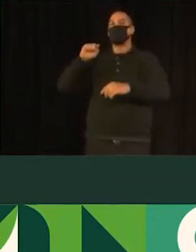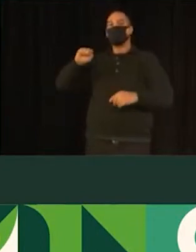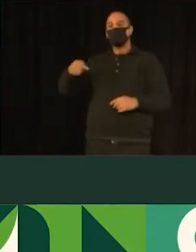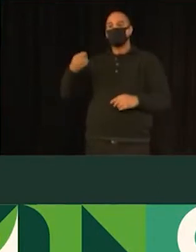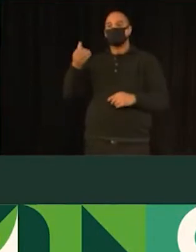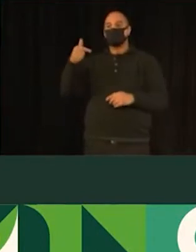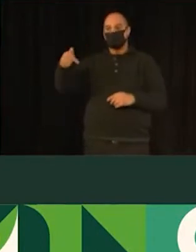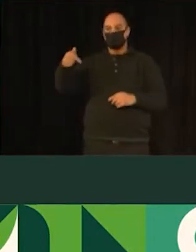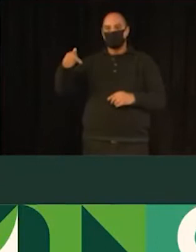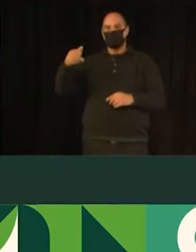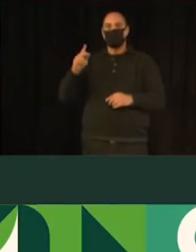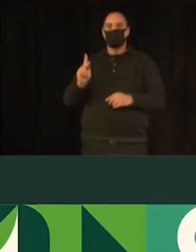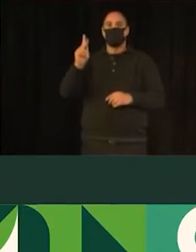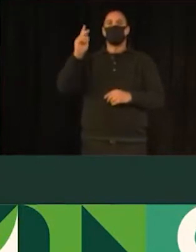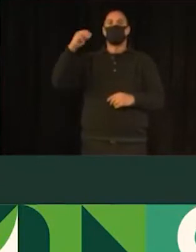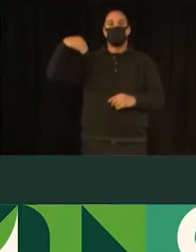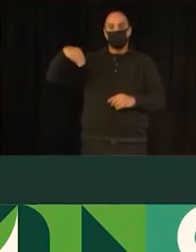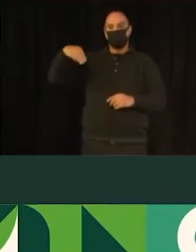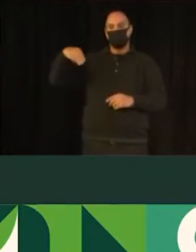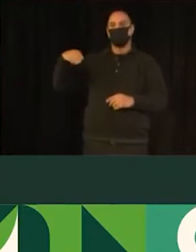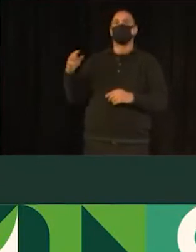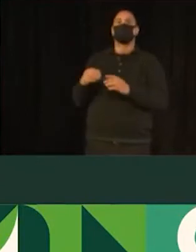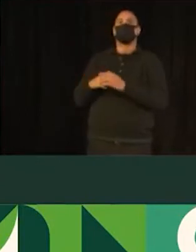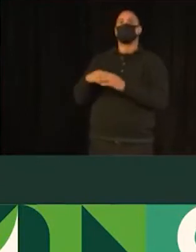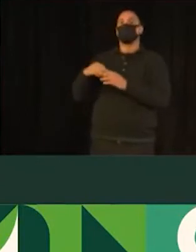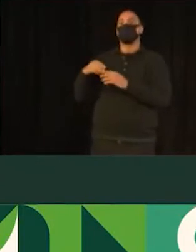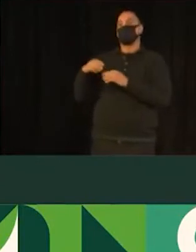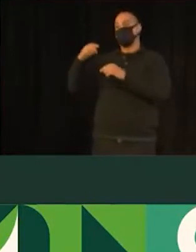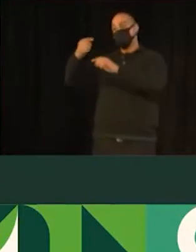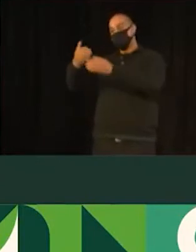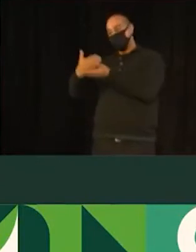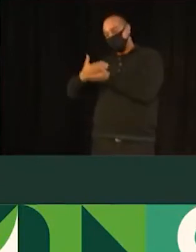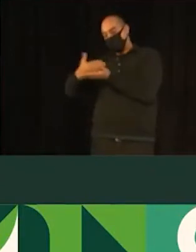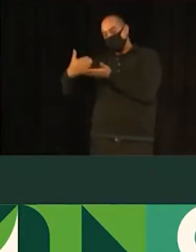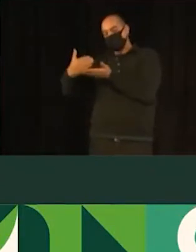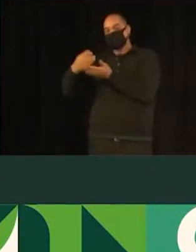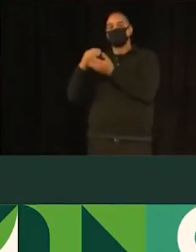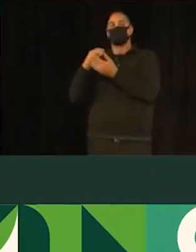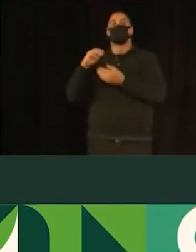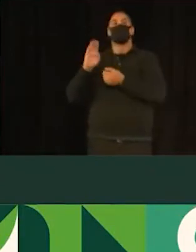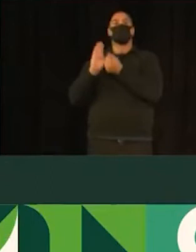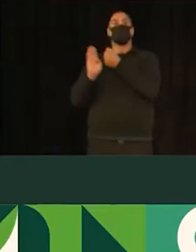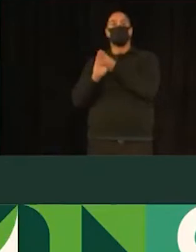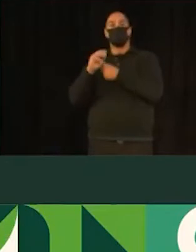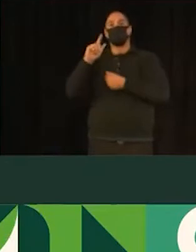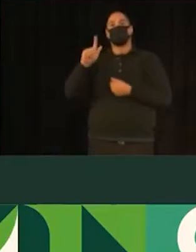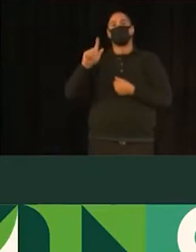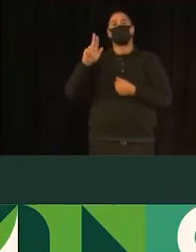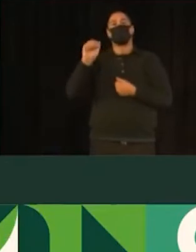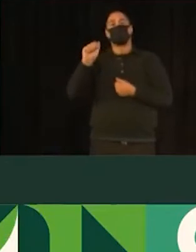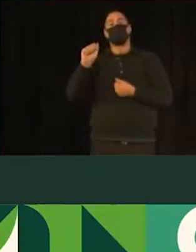1, que vai do Guajuviras até a Estação Matias, ela entra como contrapartida de todo o sistema